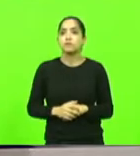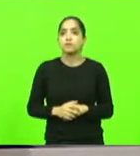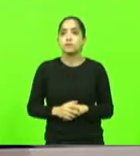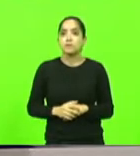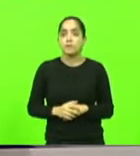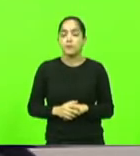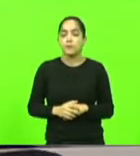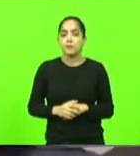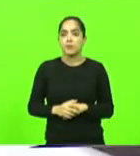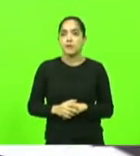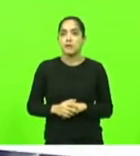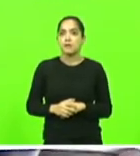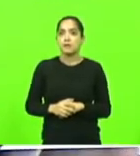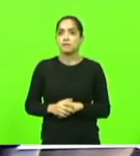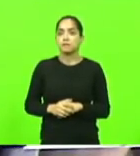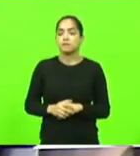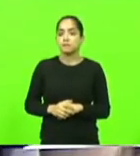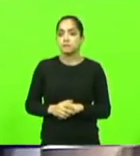de Nadal.